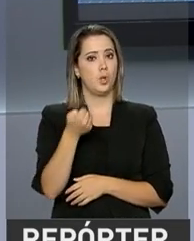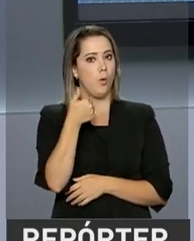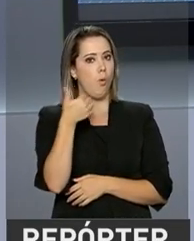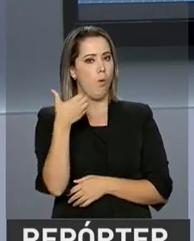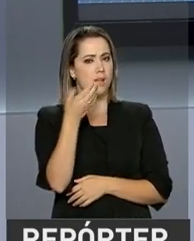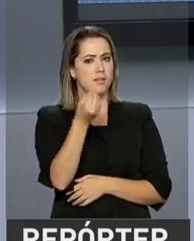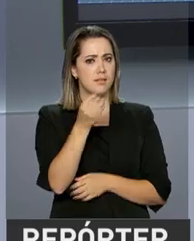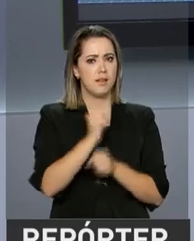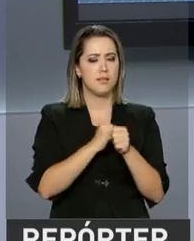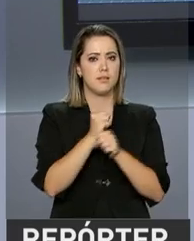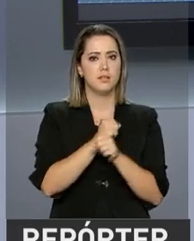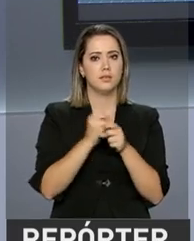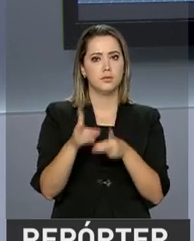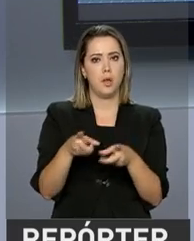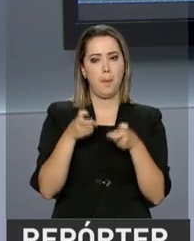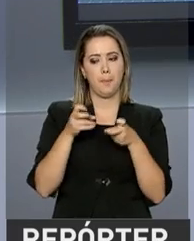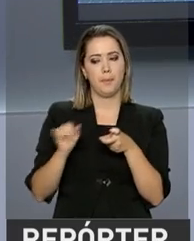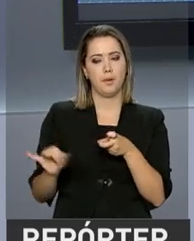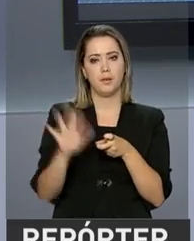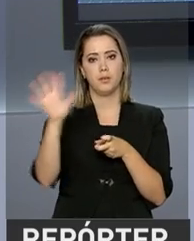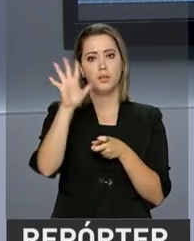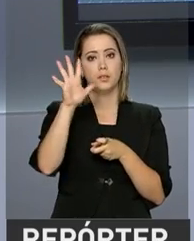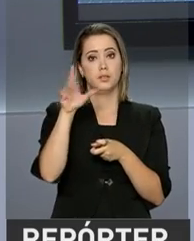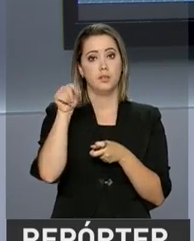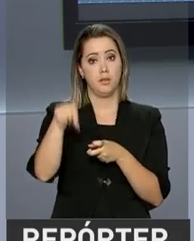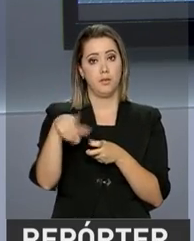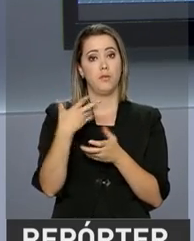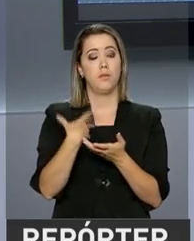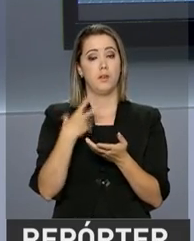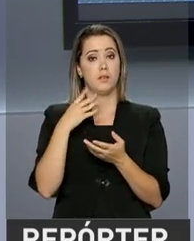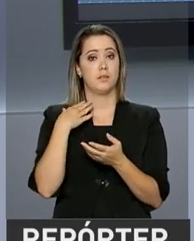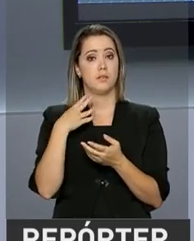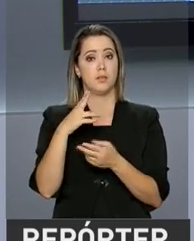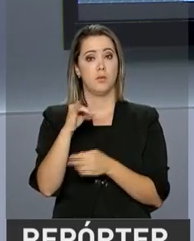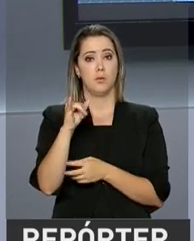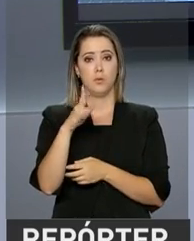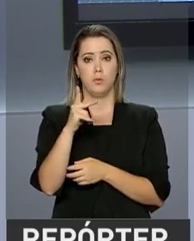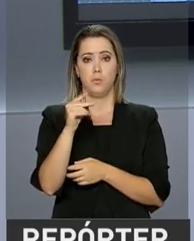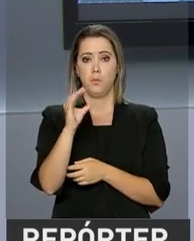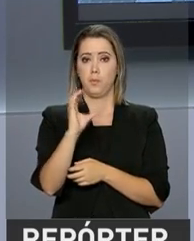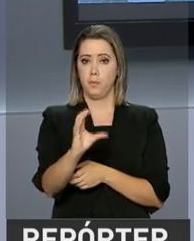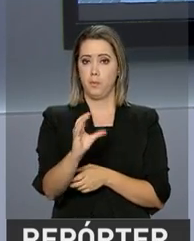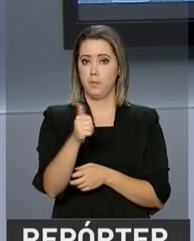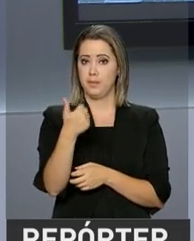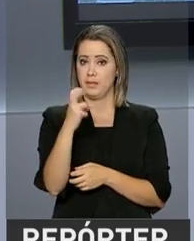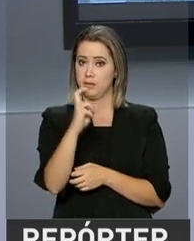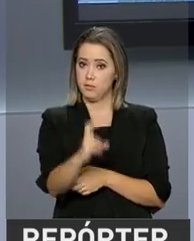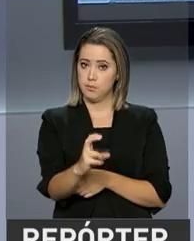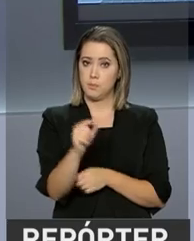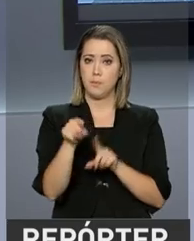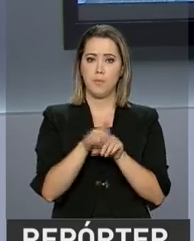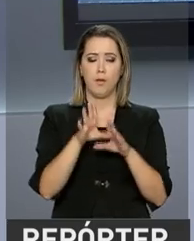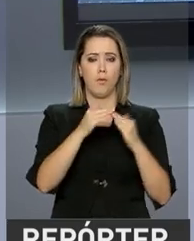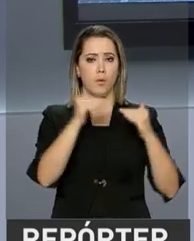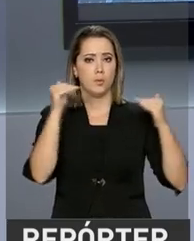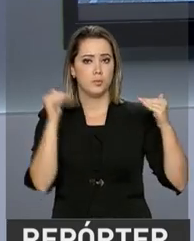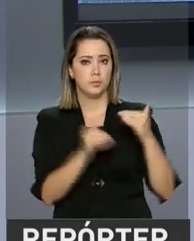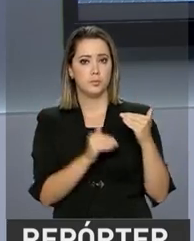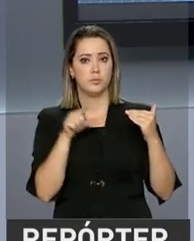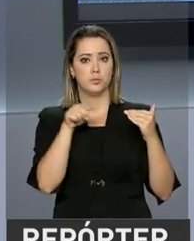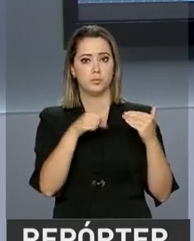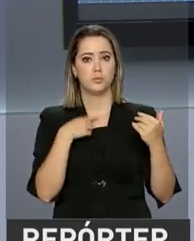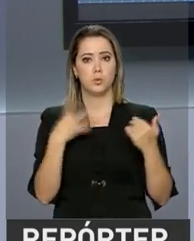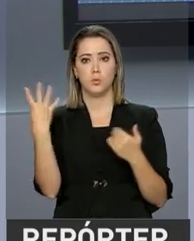10 anos a prévia da inflação oficial medida pelo índice de preços ao consumidor amplo o IPCA 15 ficou